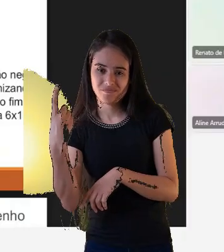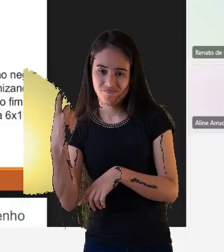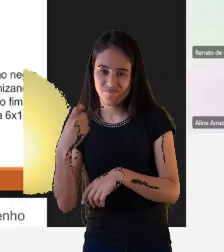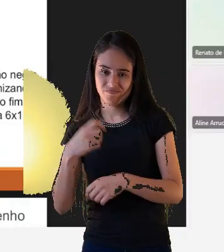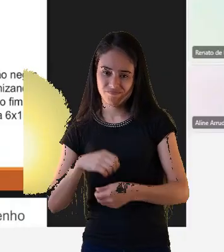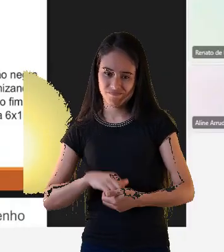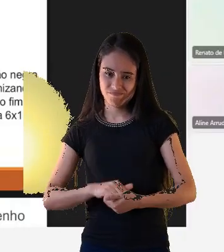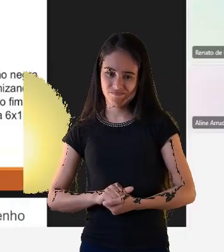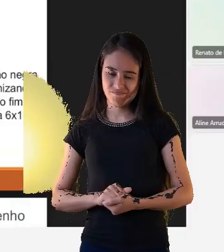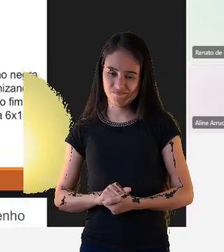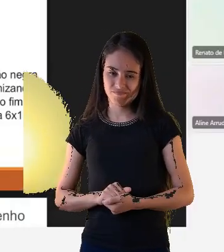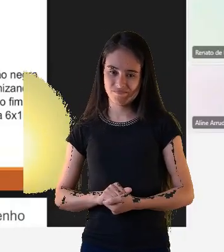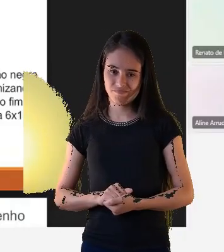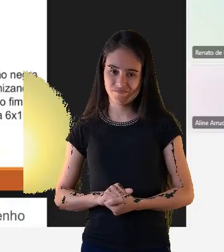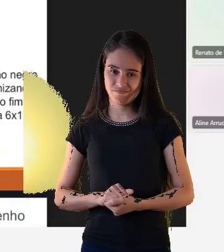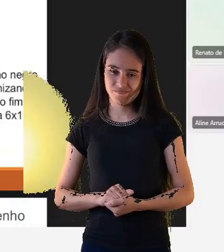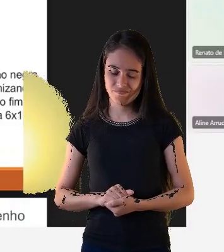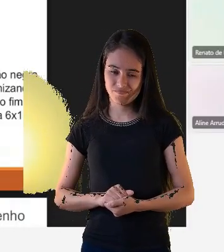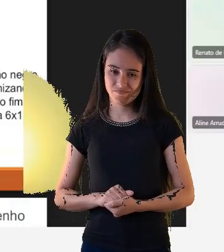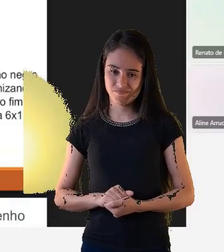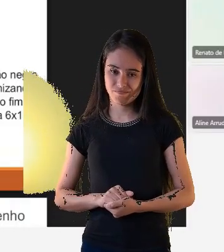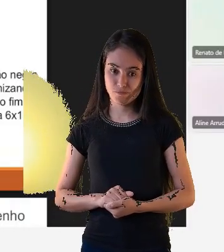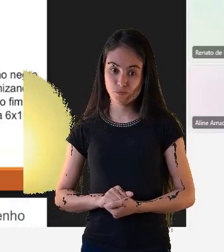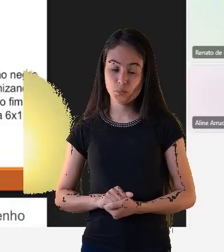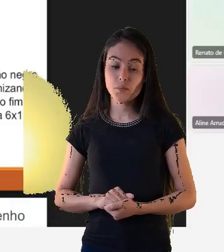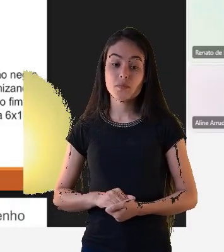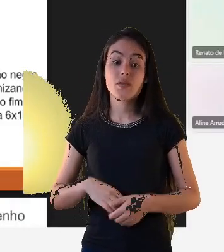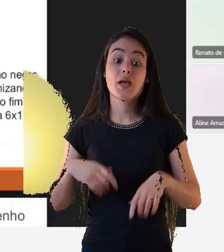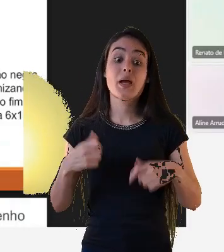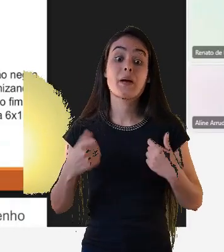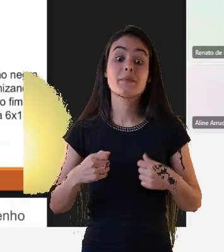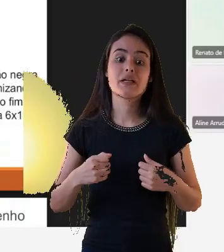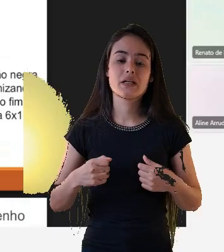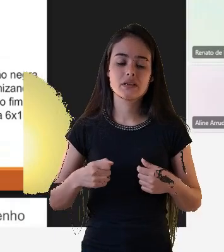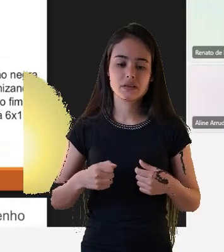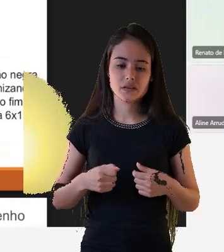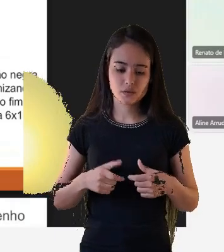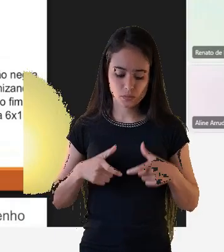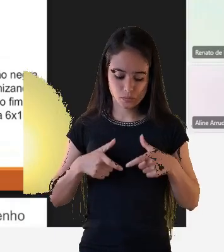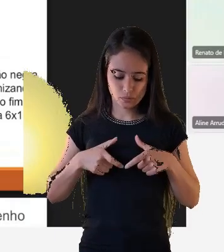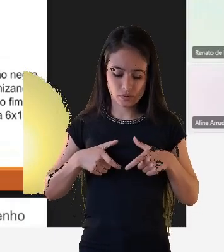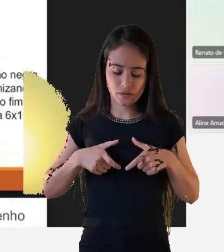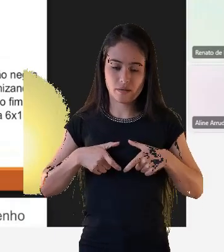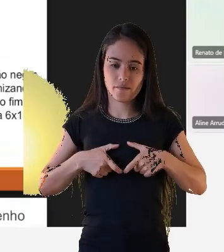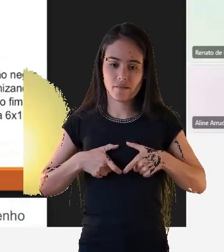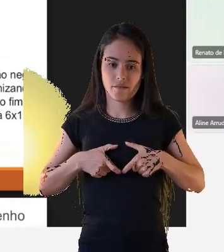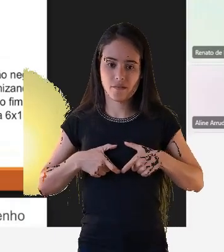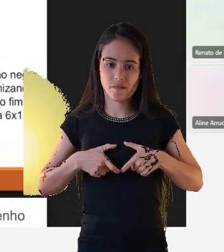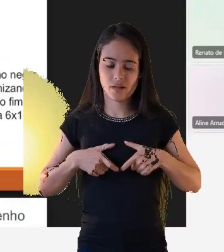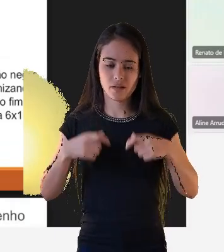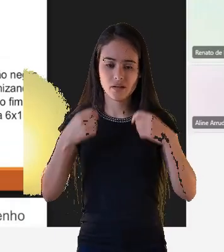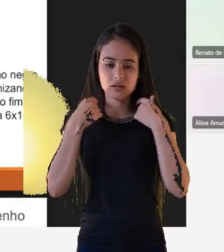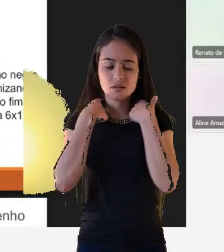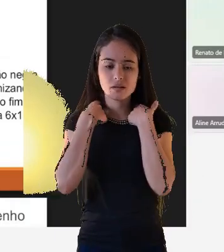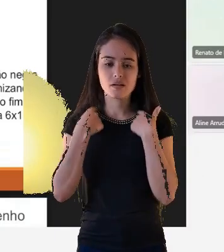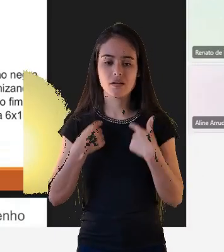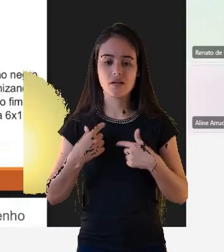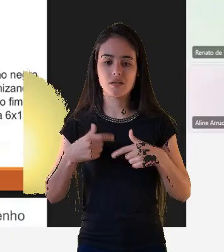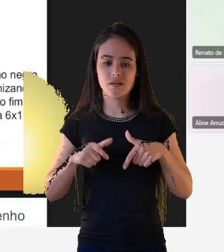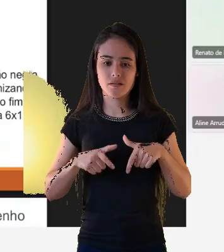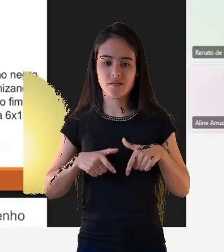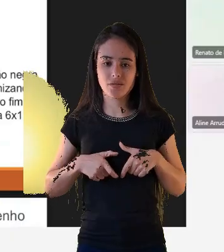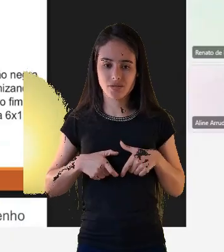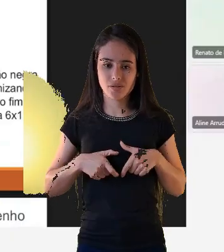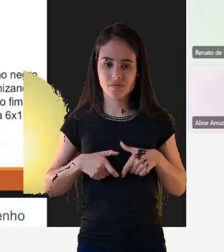sendo, né, a única professora negra do trabalho, eu sou praticamente a única professora que usa crachá no trabalho, né?